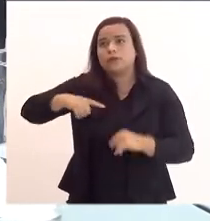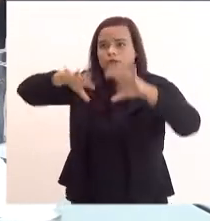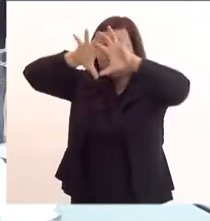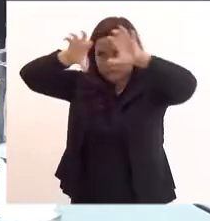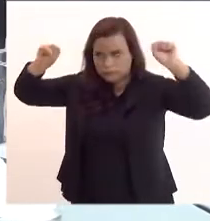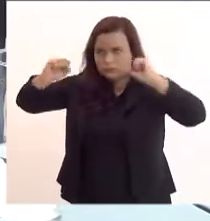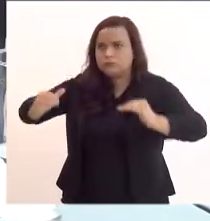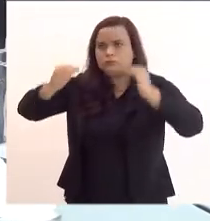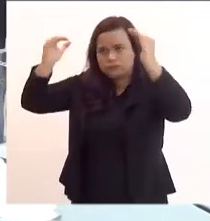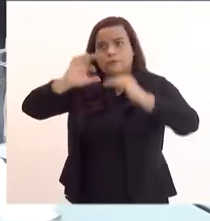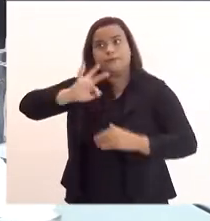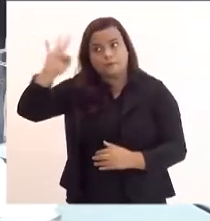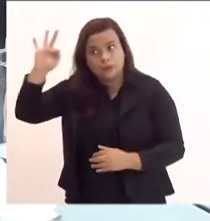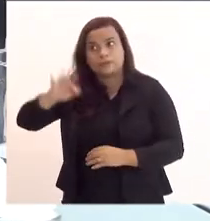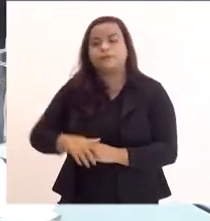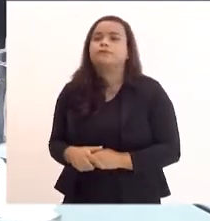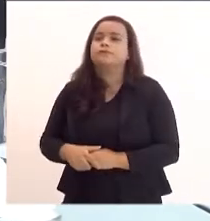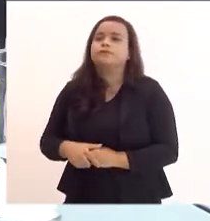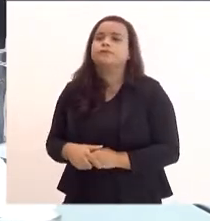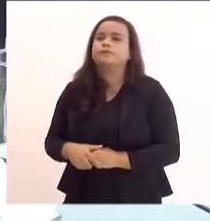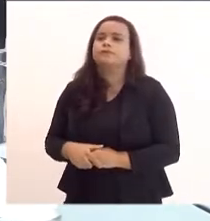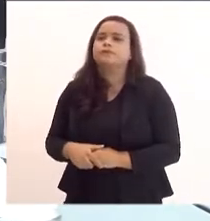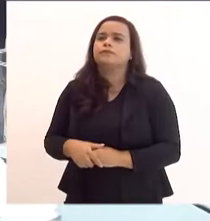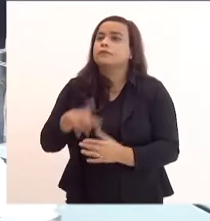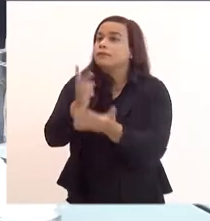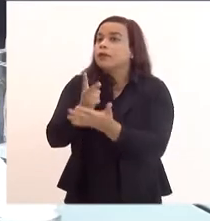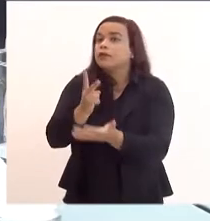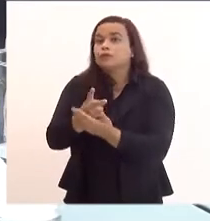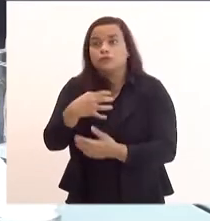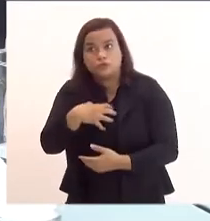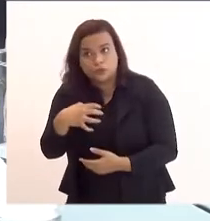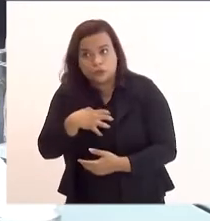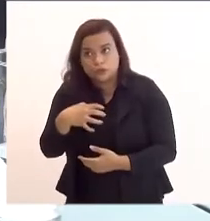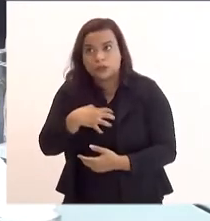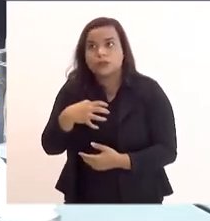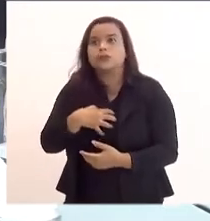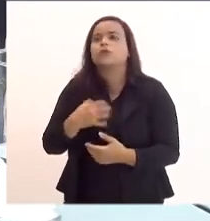Tribunal Federal. Na mesma linha, a gente